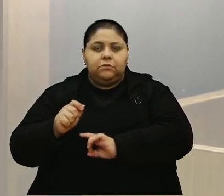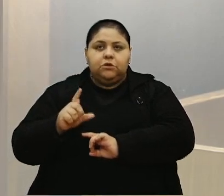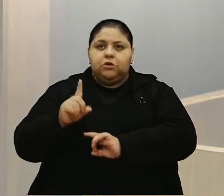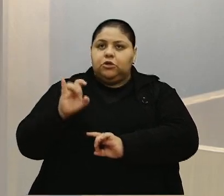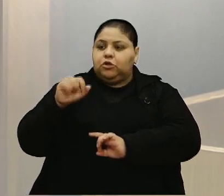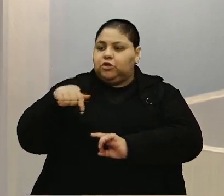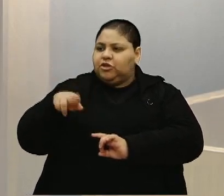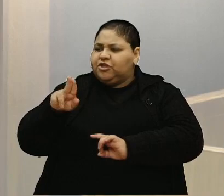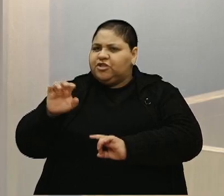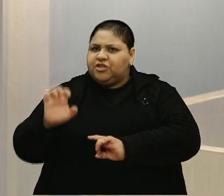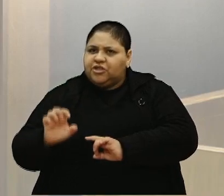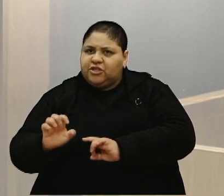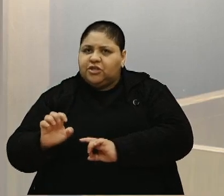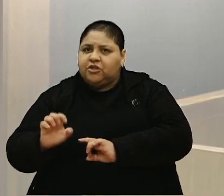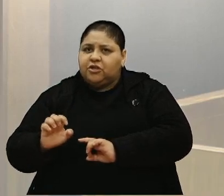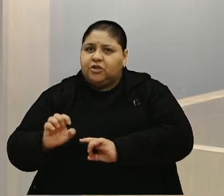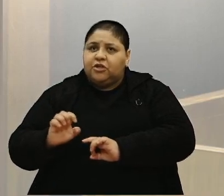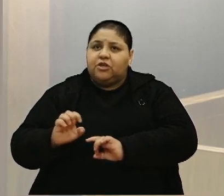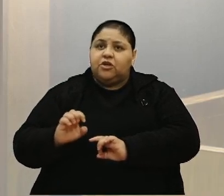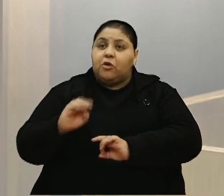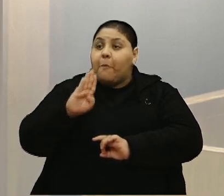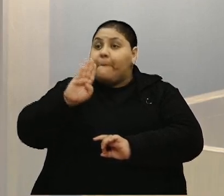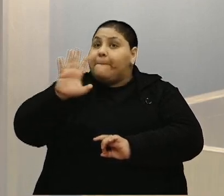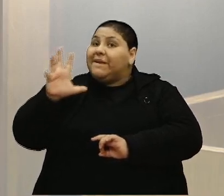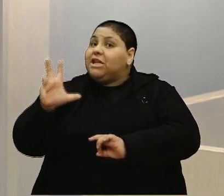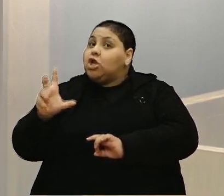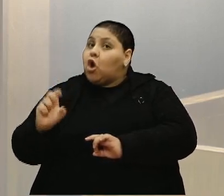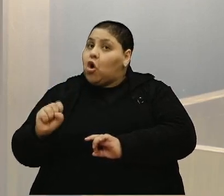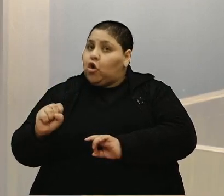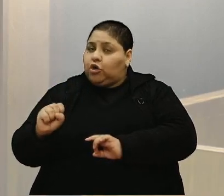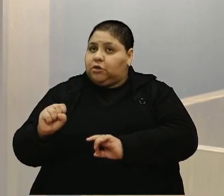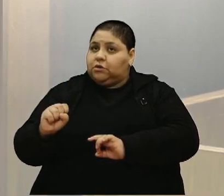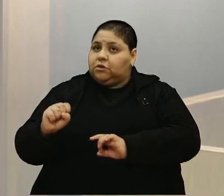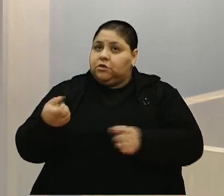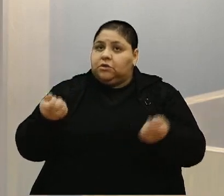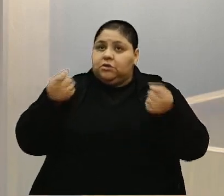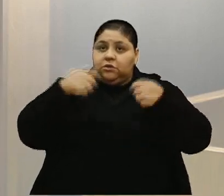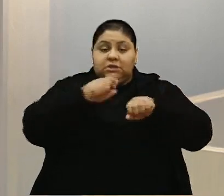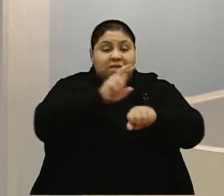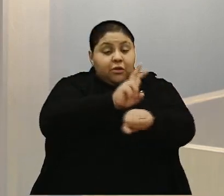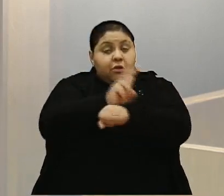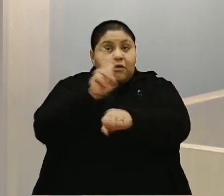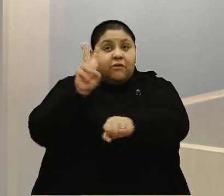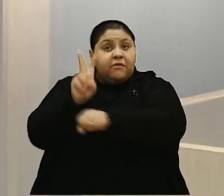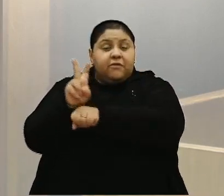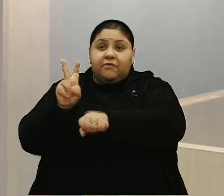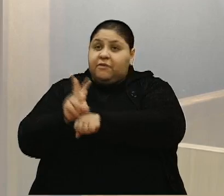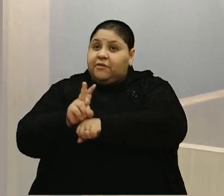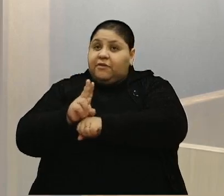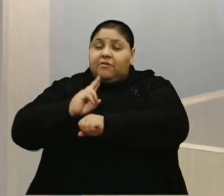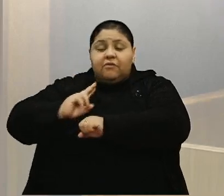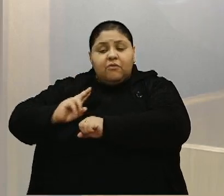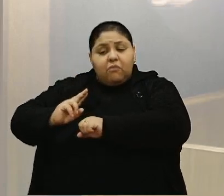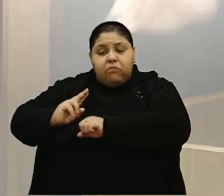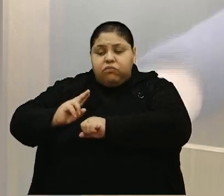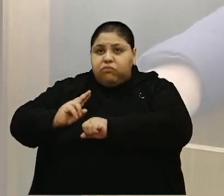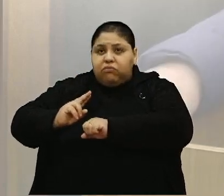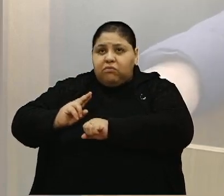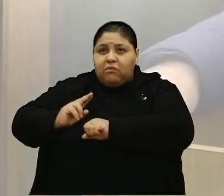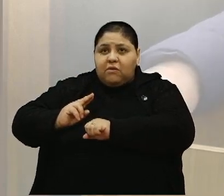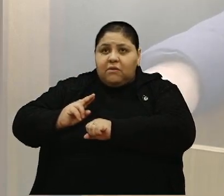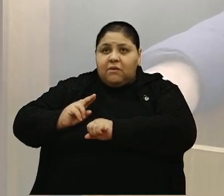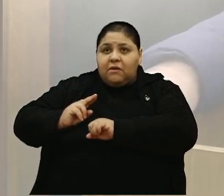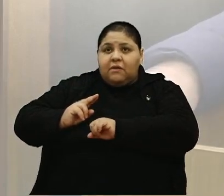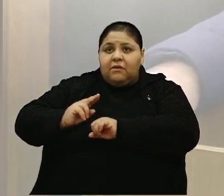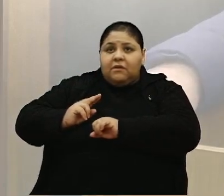nos milhões da prevenção, dos bilhões, né, que seriam necessários para a prevenção, é infinitamente menor do que reconstruir